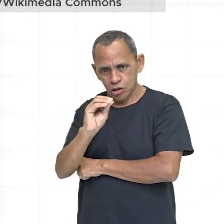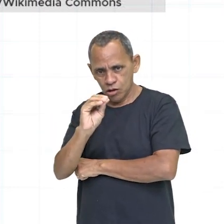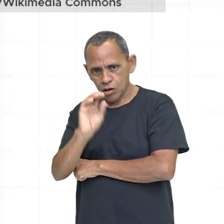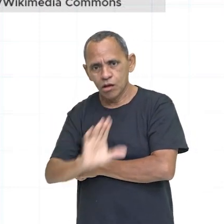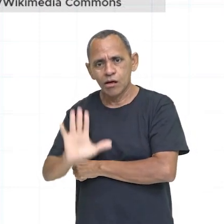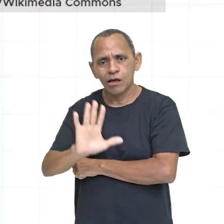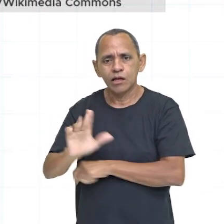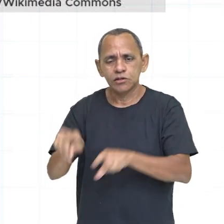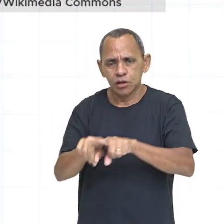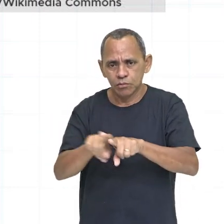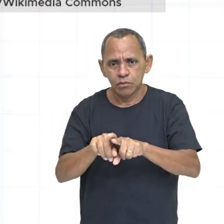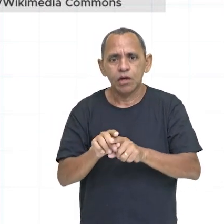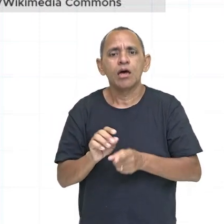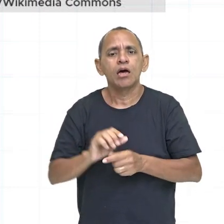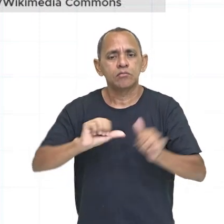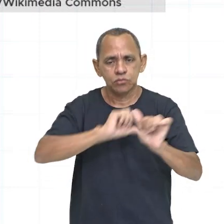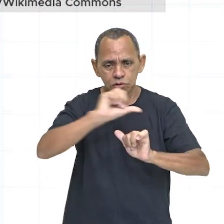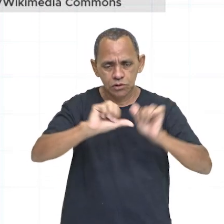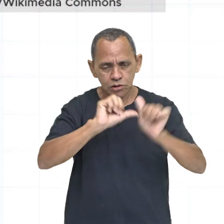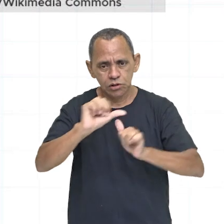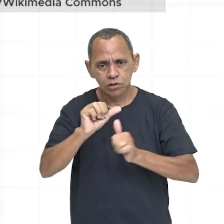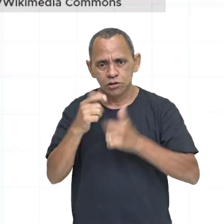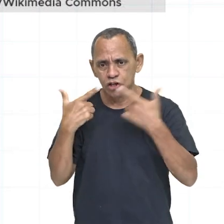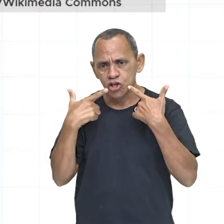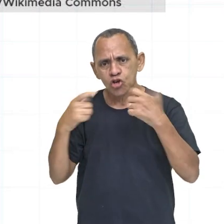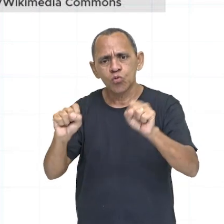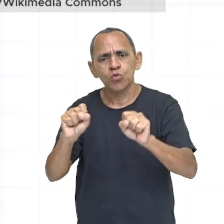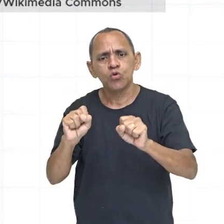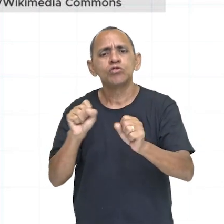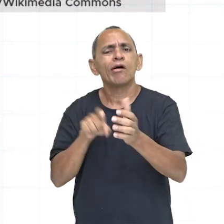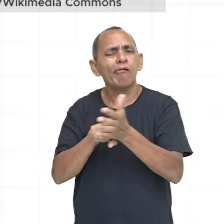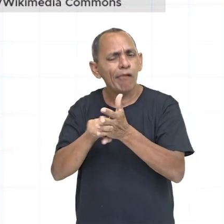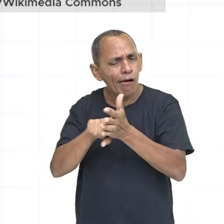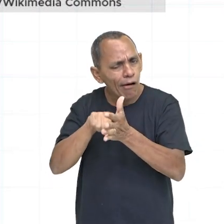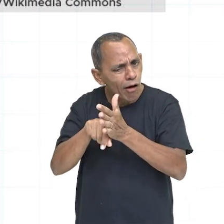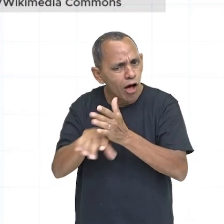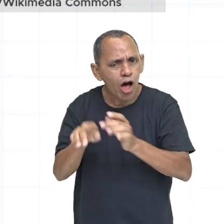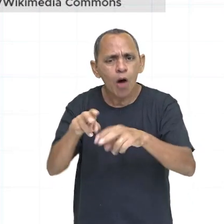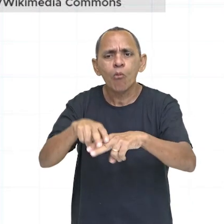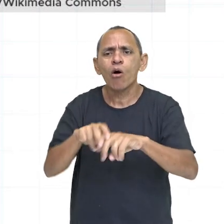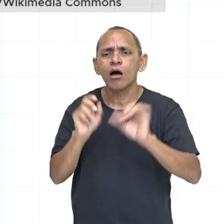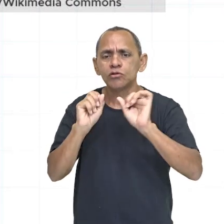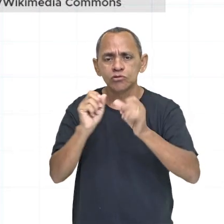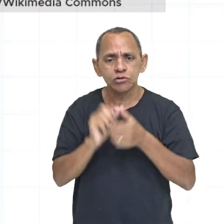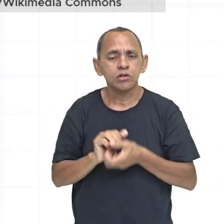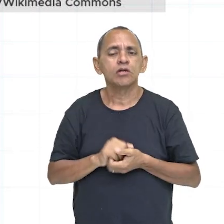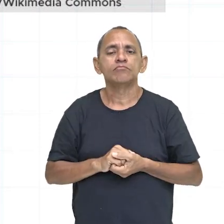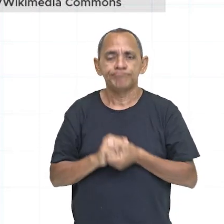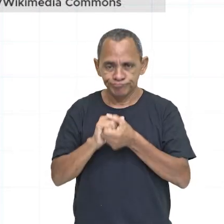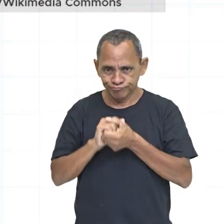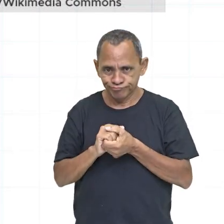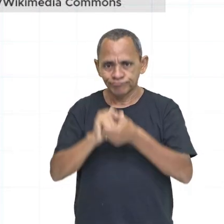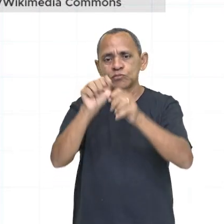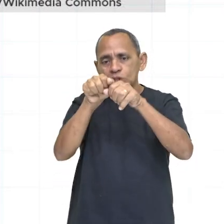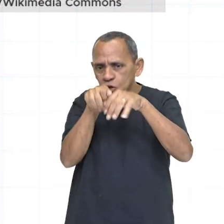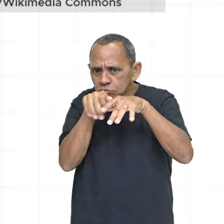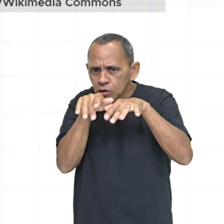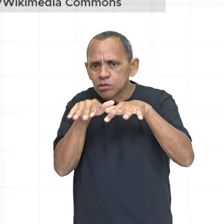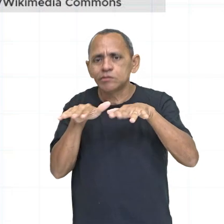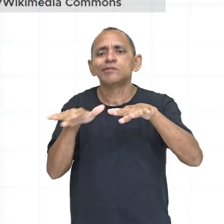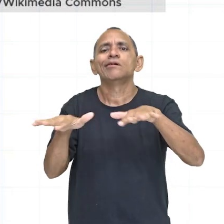transformação linguística profunda por causa da expansão da língua inglesa. Continuando,